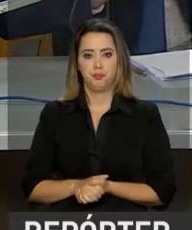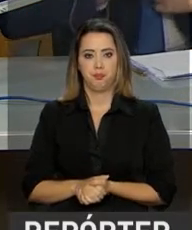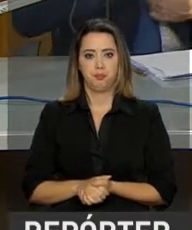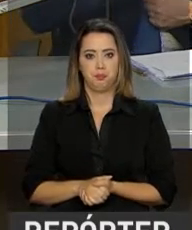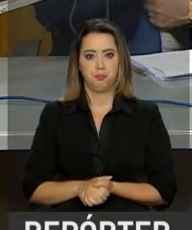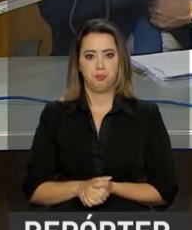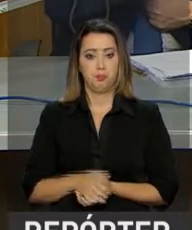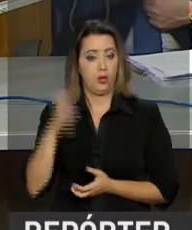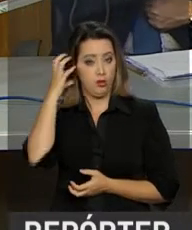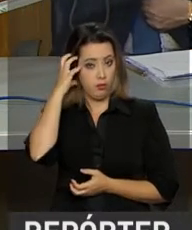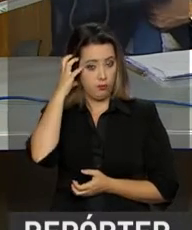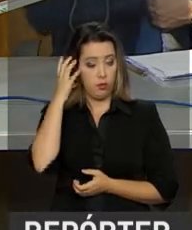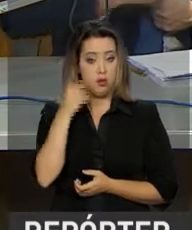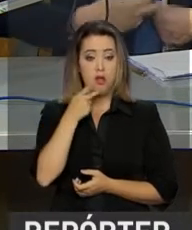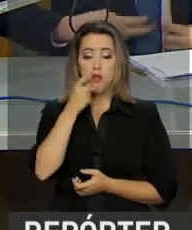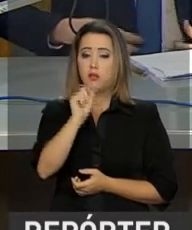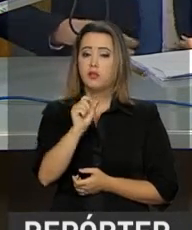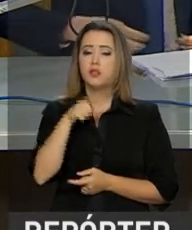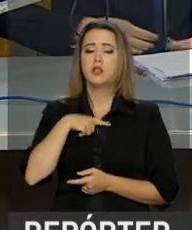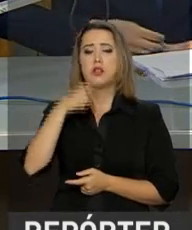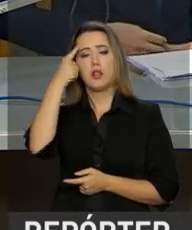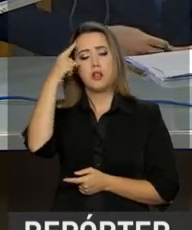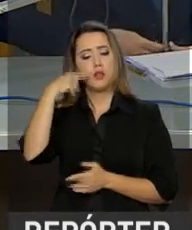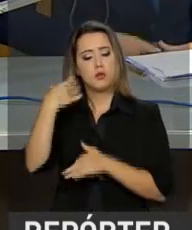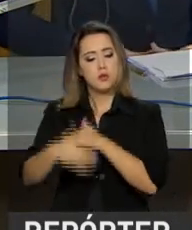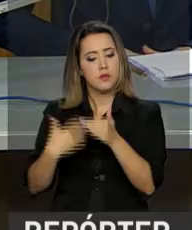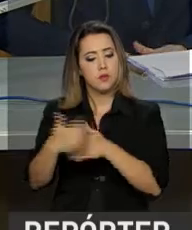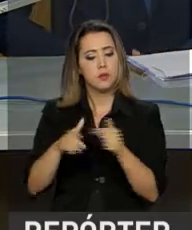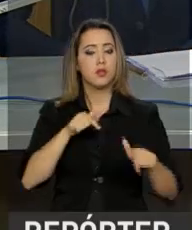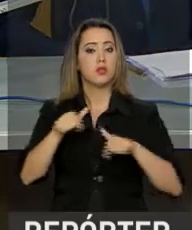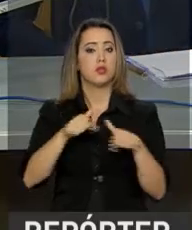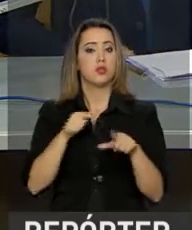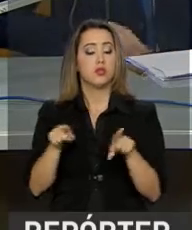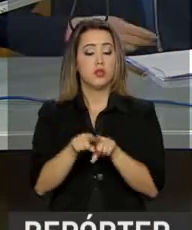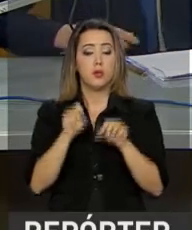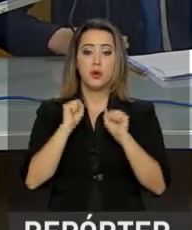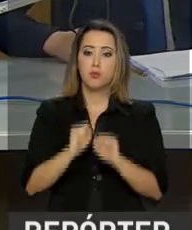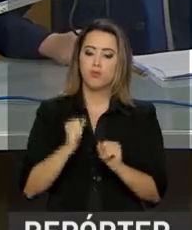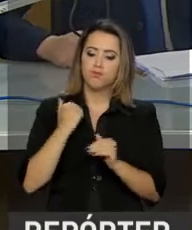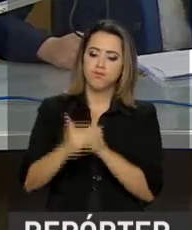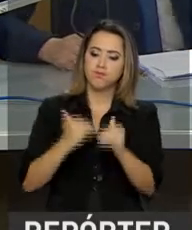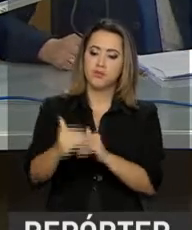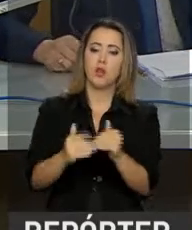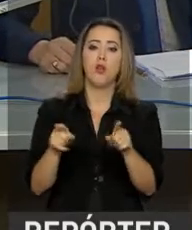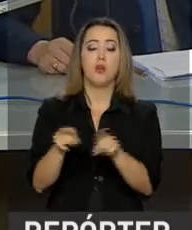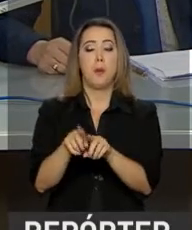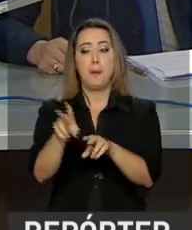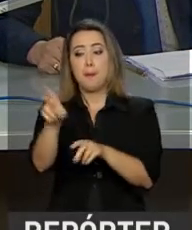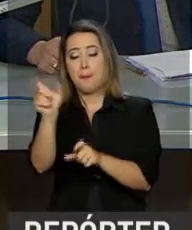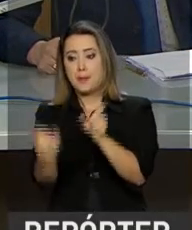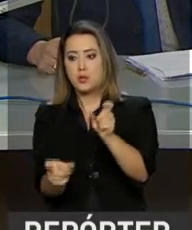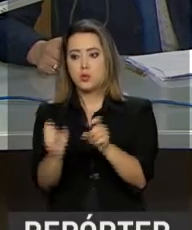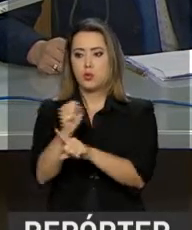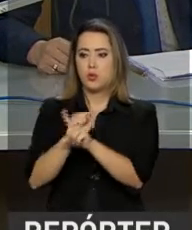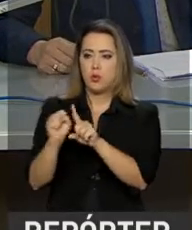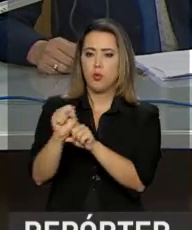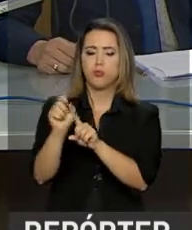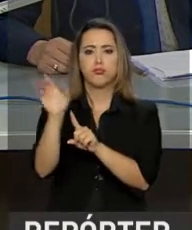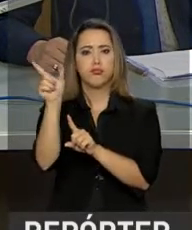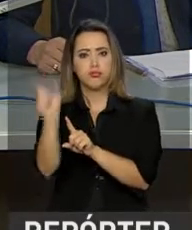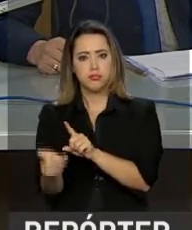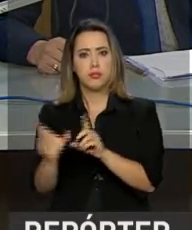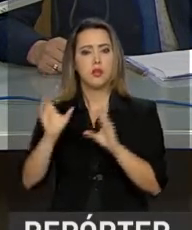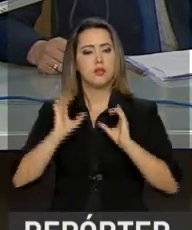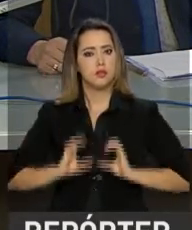que ele se tornasse um espaço para o desenvolvimento de ações que potencializassem jovem como cidadão e como profissional